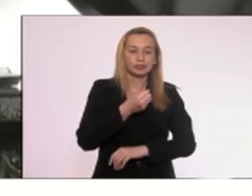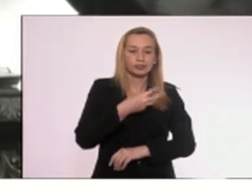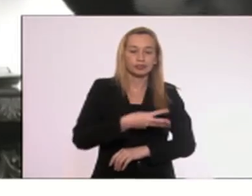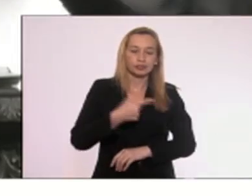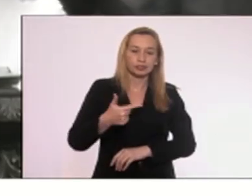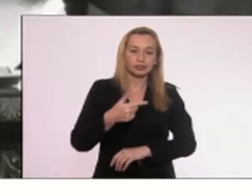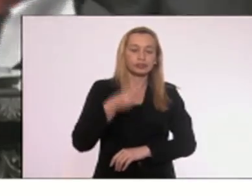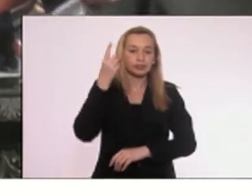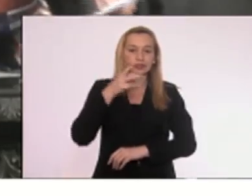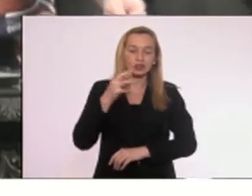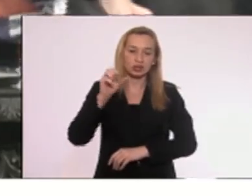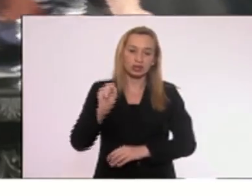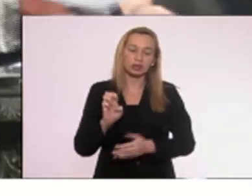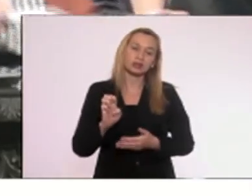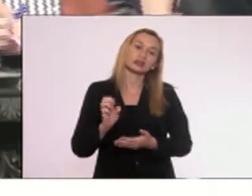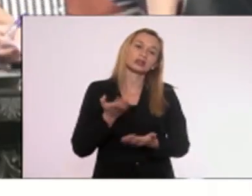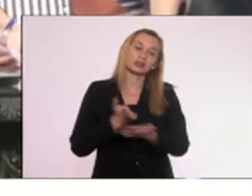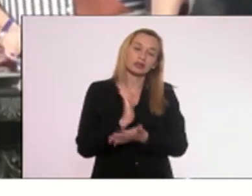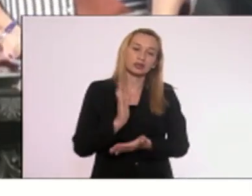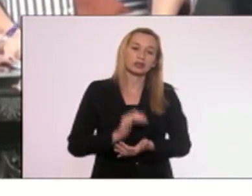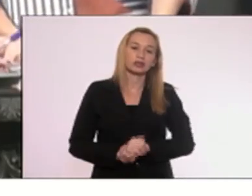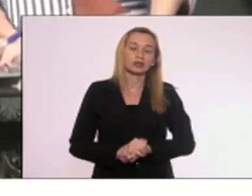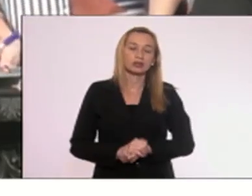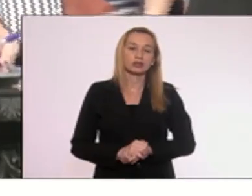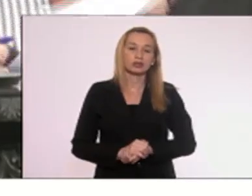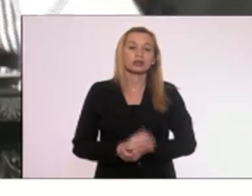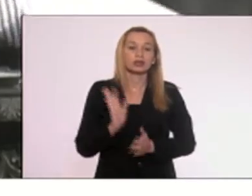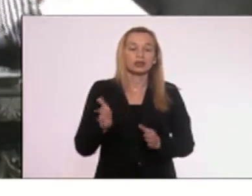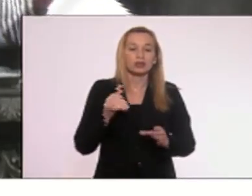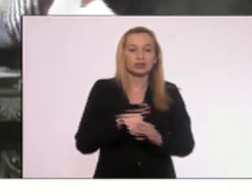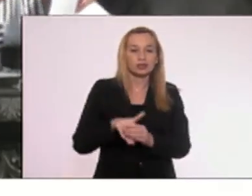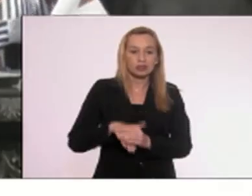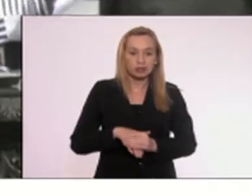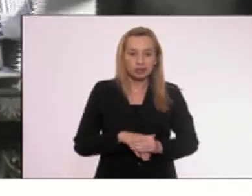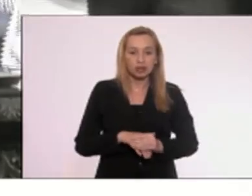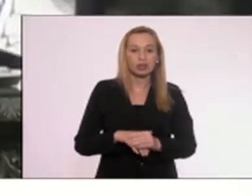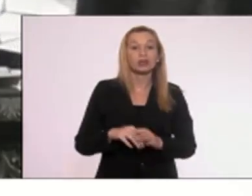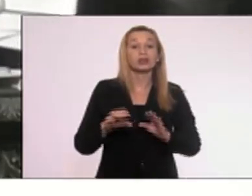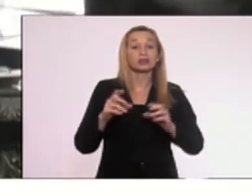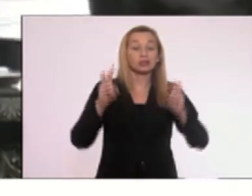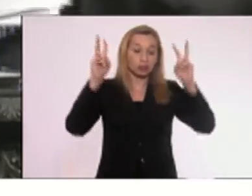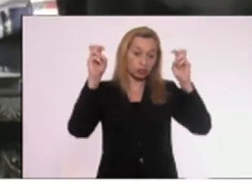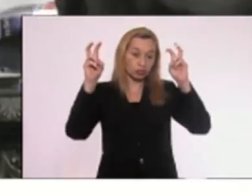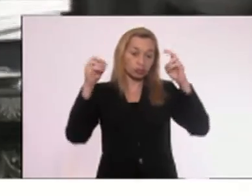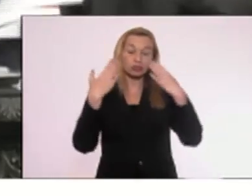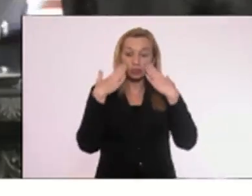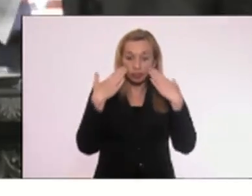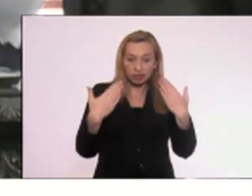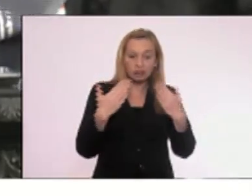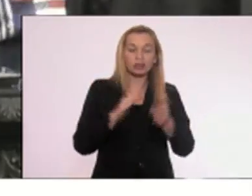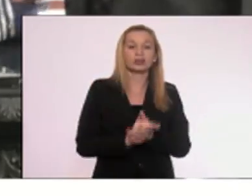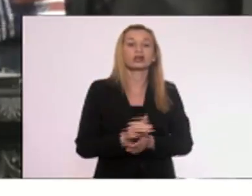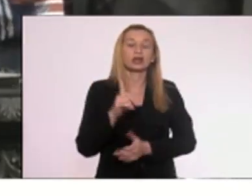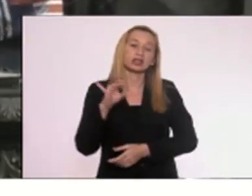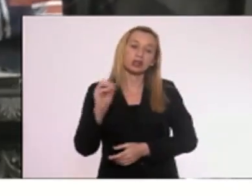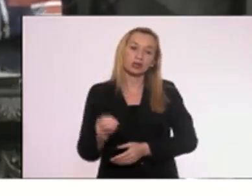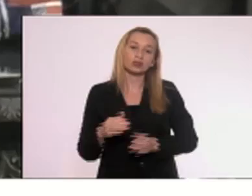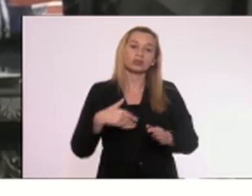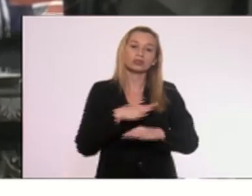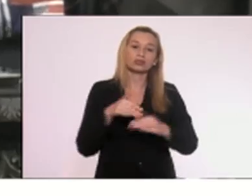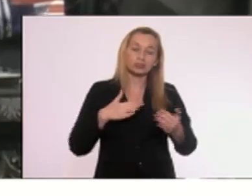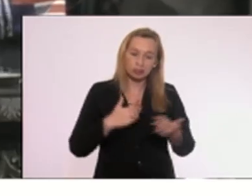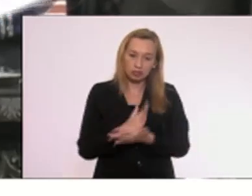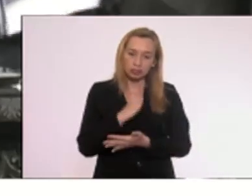Rosane Félix. Senhores que aprovam nessa questão, aprovado. Agora vamos votar as matérias destacadas à LDO. Senhores que aprovam